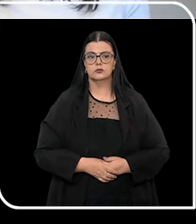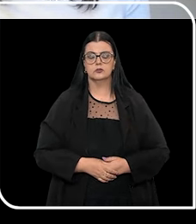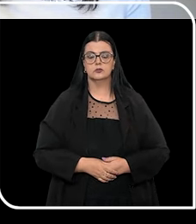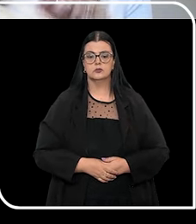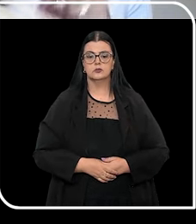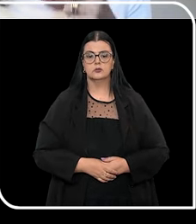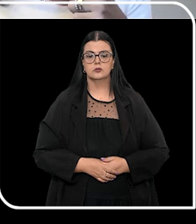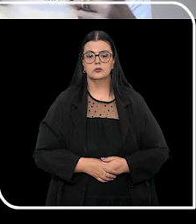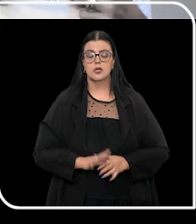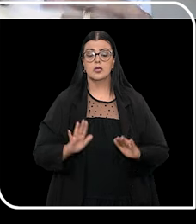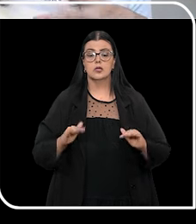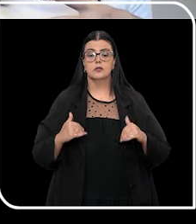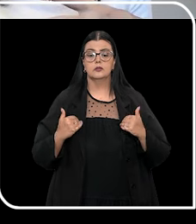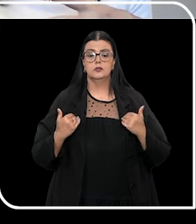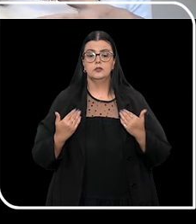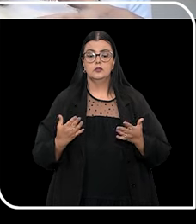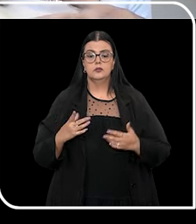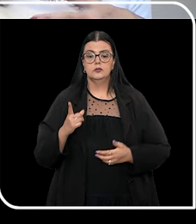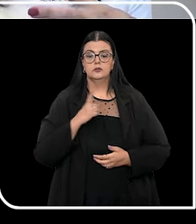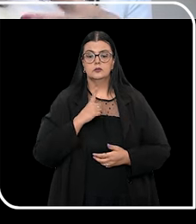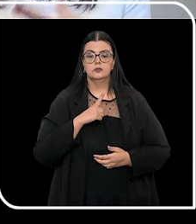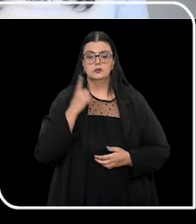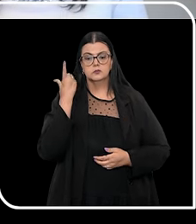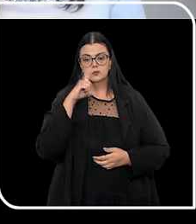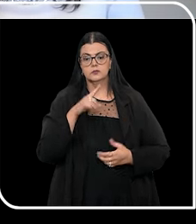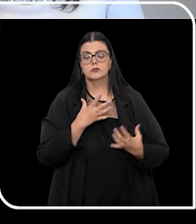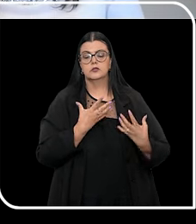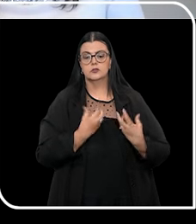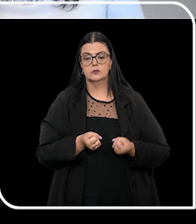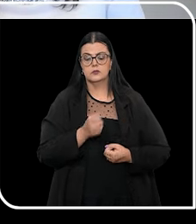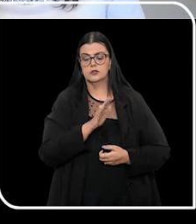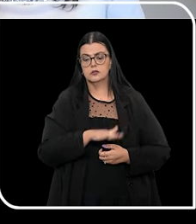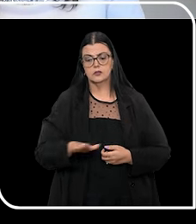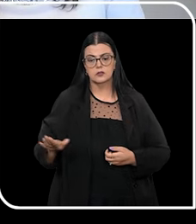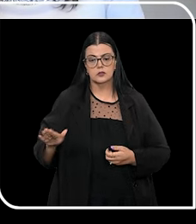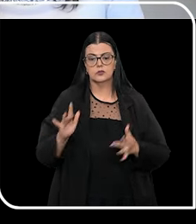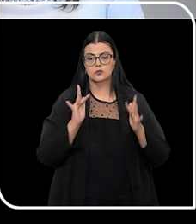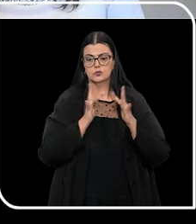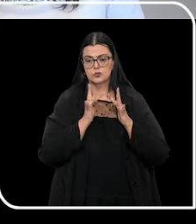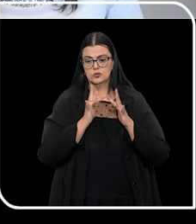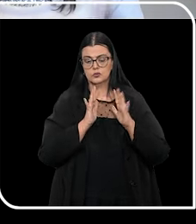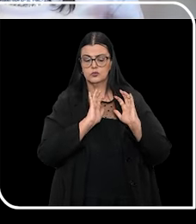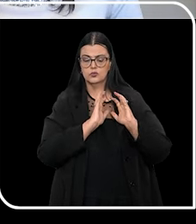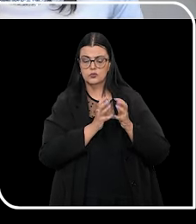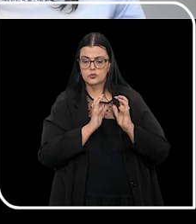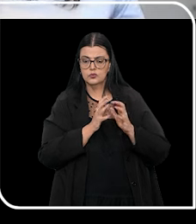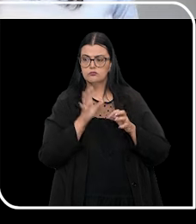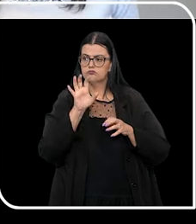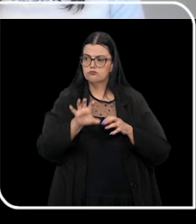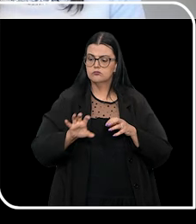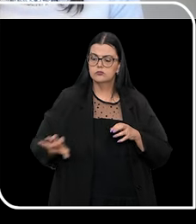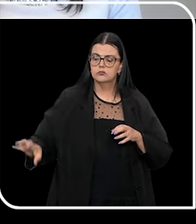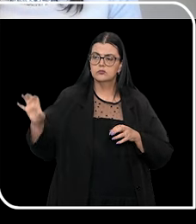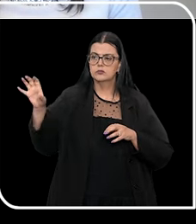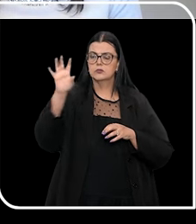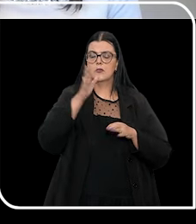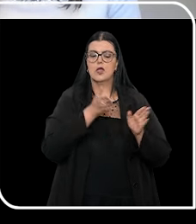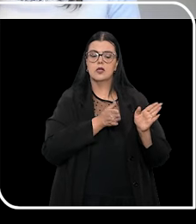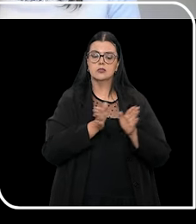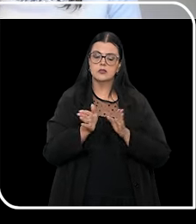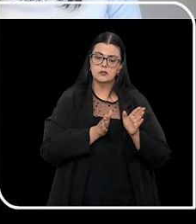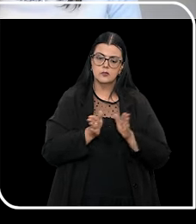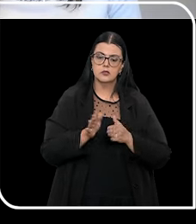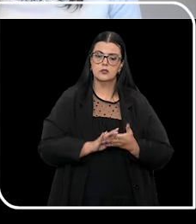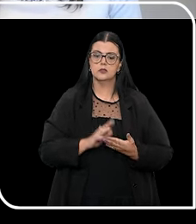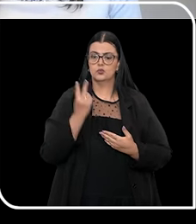então eh a gente só vai receber essas crianças pro nosso convívio se a gente fizer espaços acessíveis